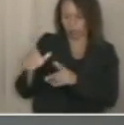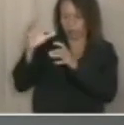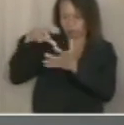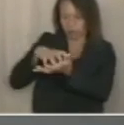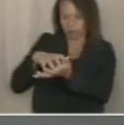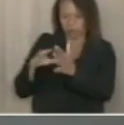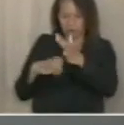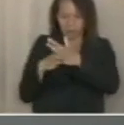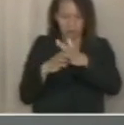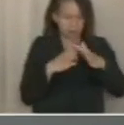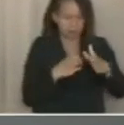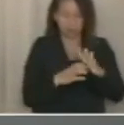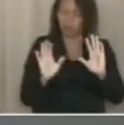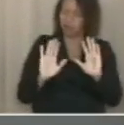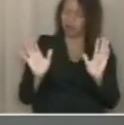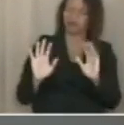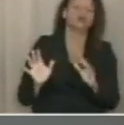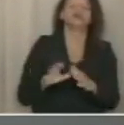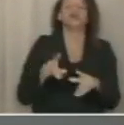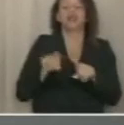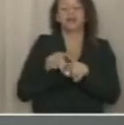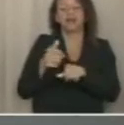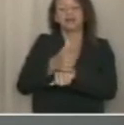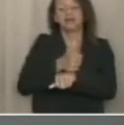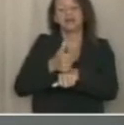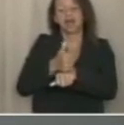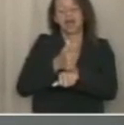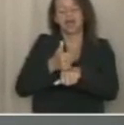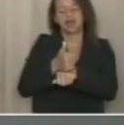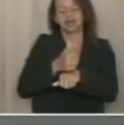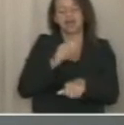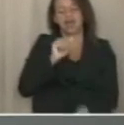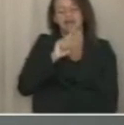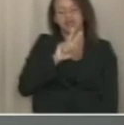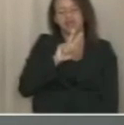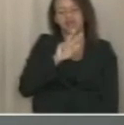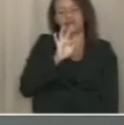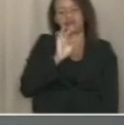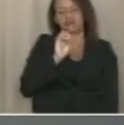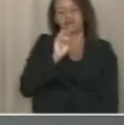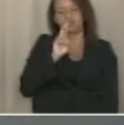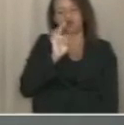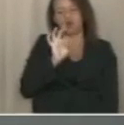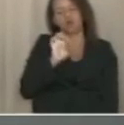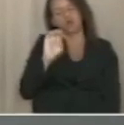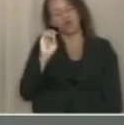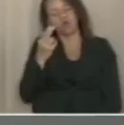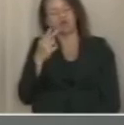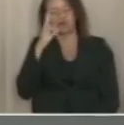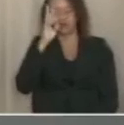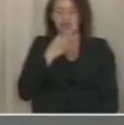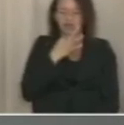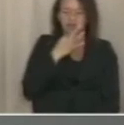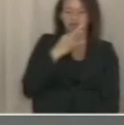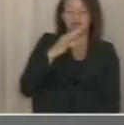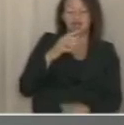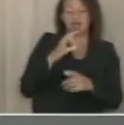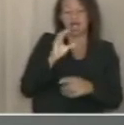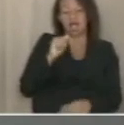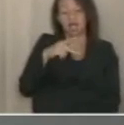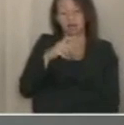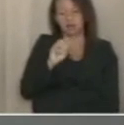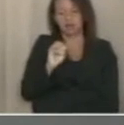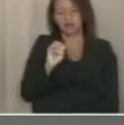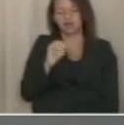o Puff passamos também pela praça da Avenida do Forte ou popularmente do campo do 15 e verificamos a